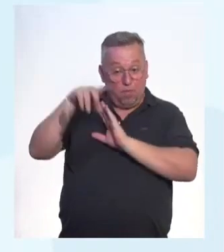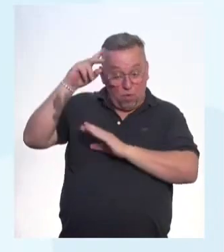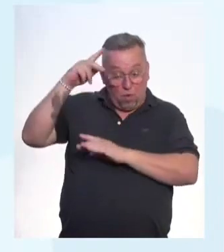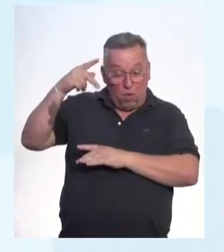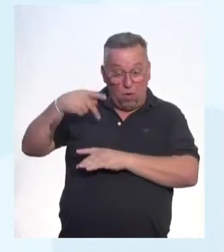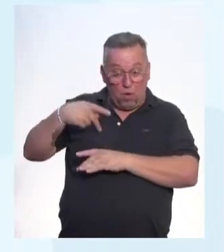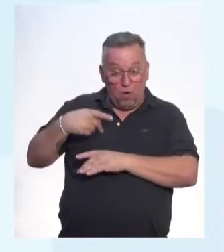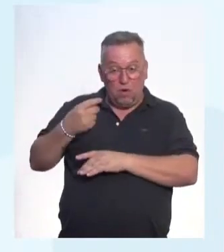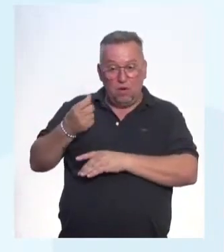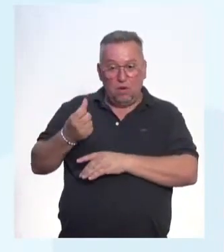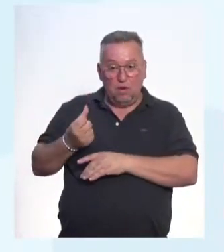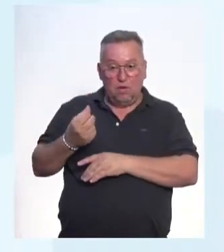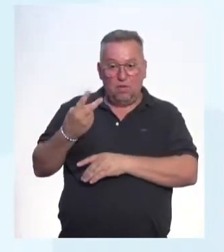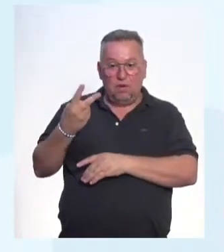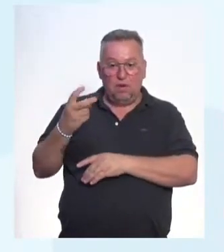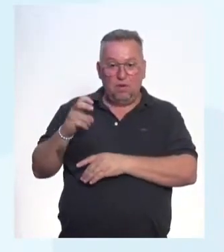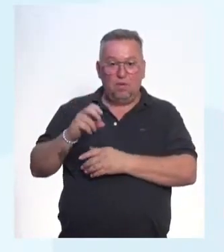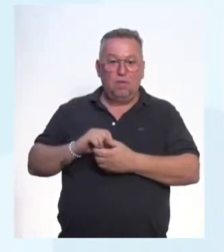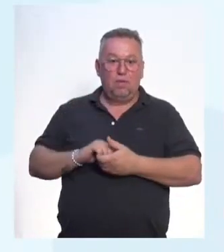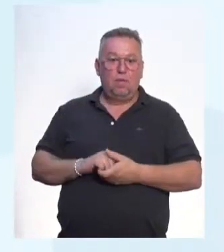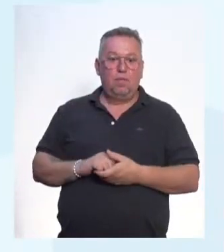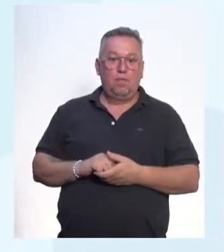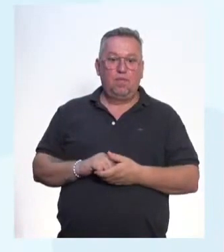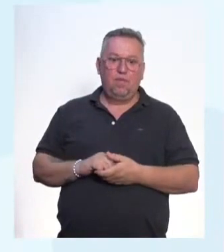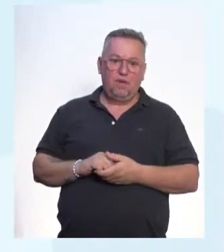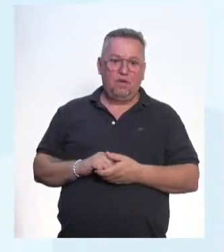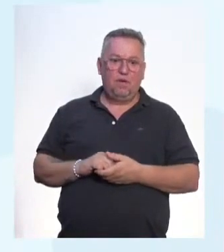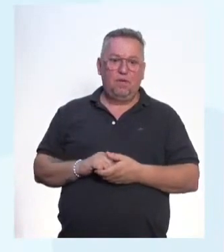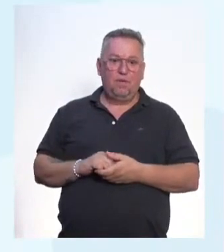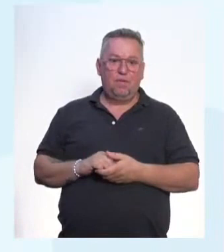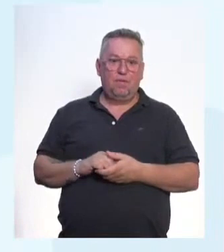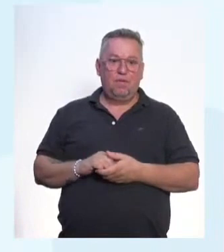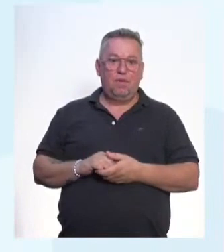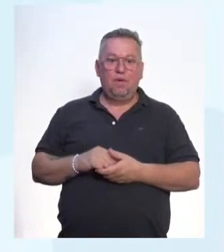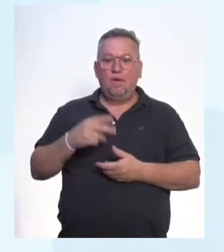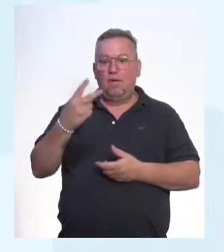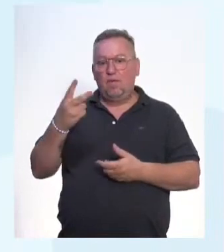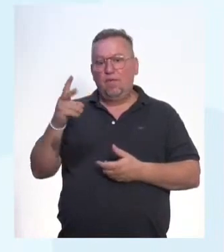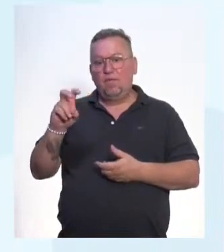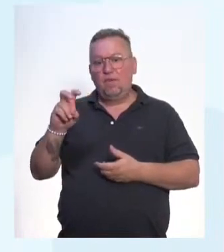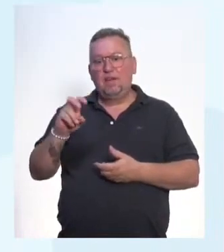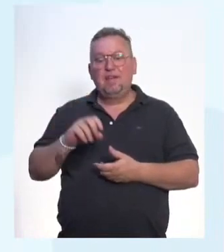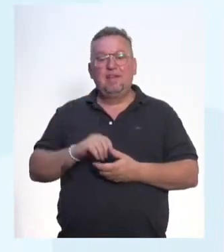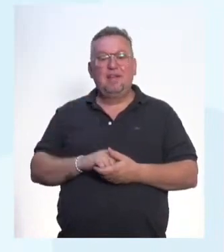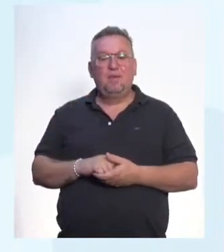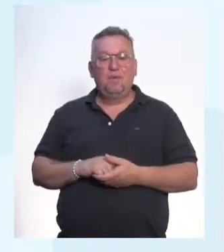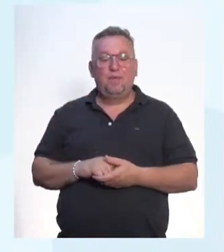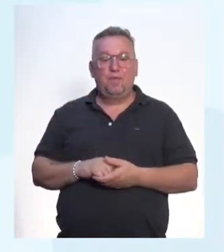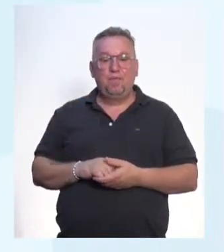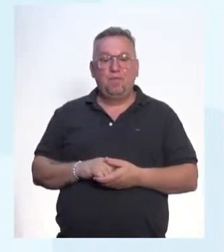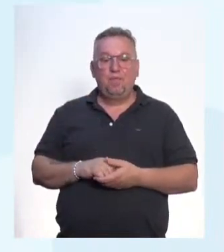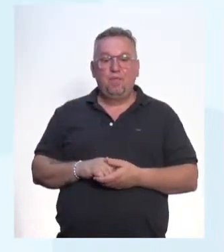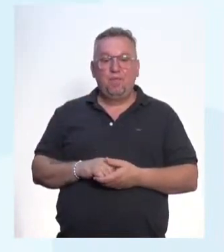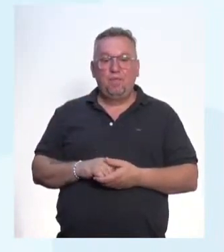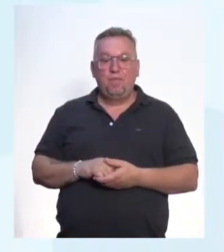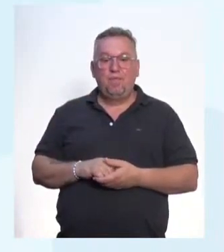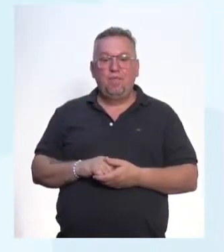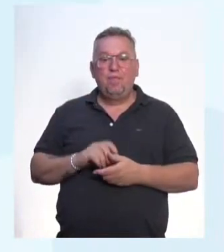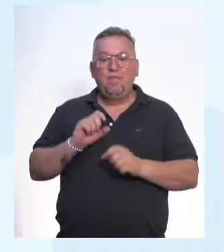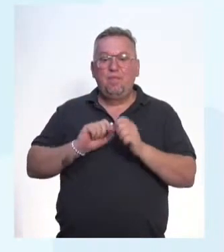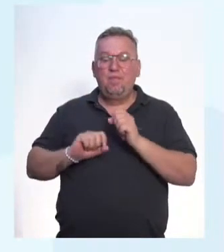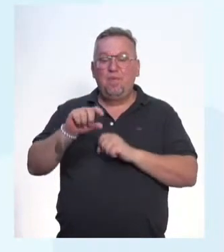mesmo dá 625. E esse número é o 25.